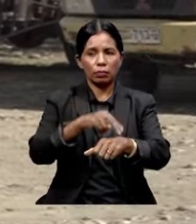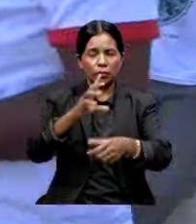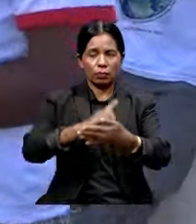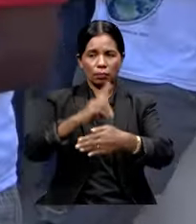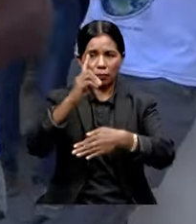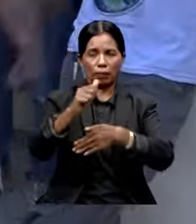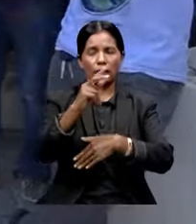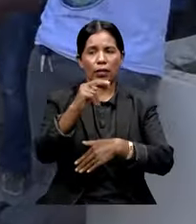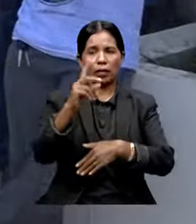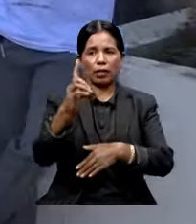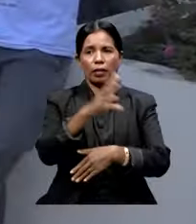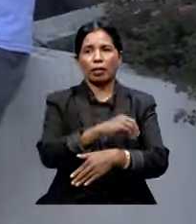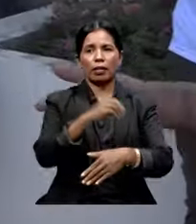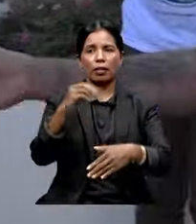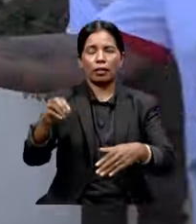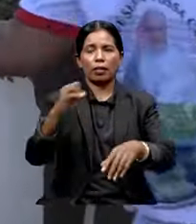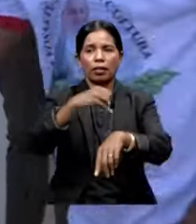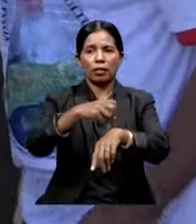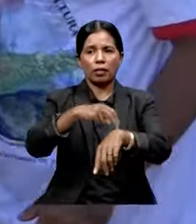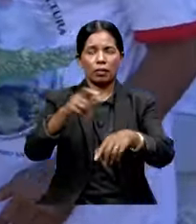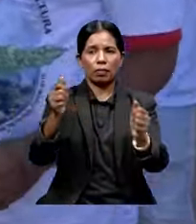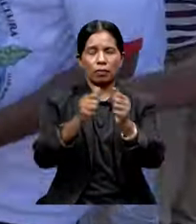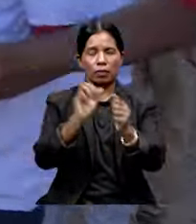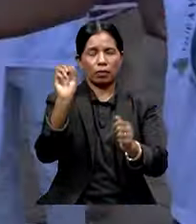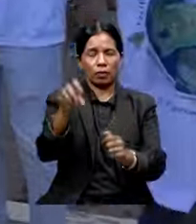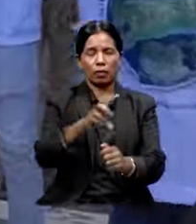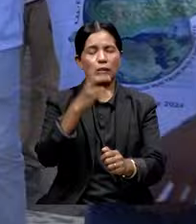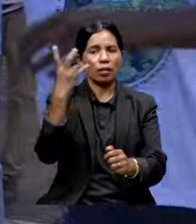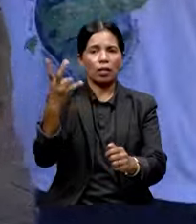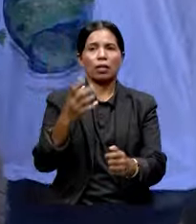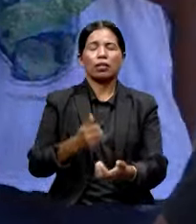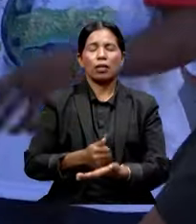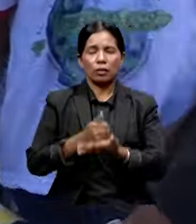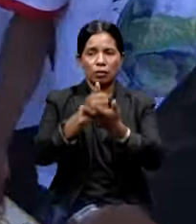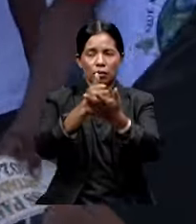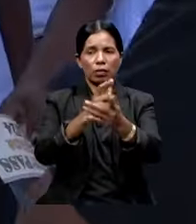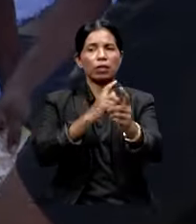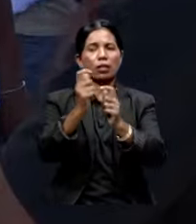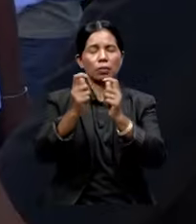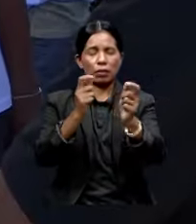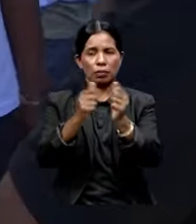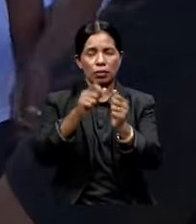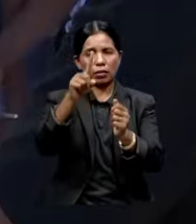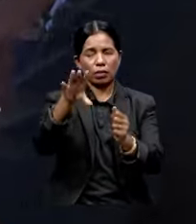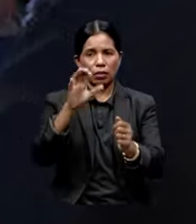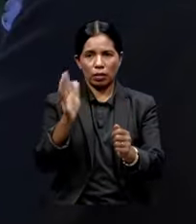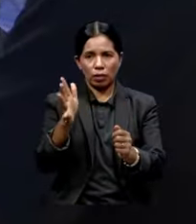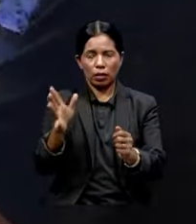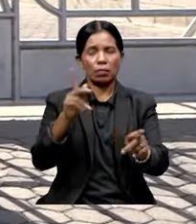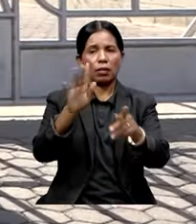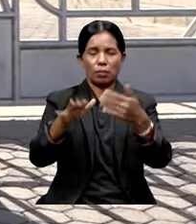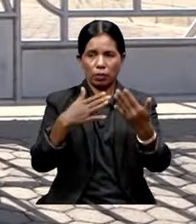ADN, empresário nacional no internacional sanulu resing hat maka apoia ona transporte liu atu sira limanulu ba Peregrinu